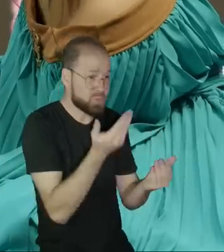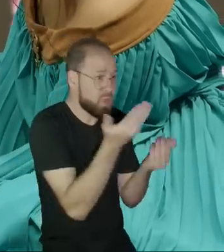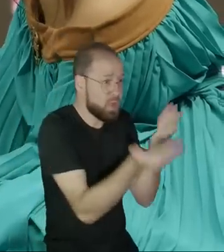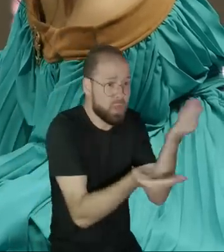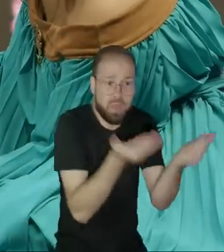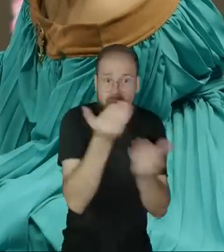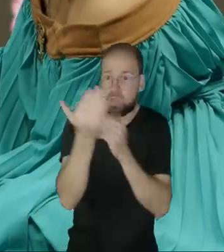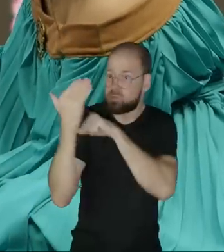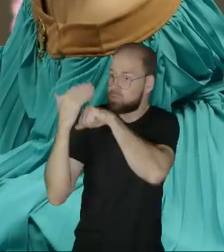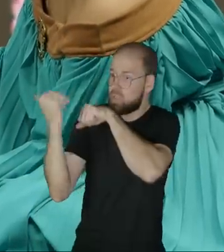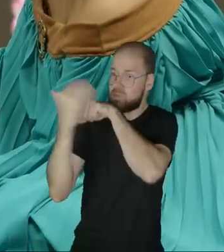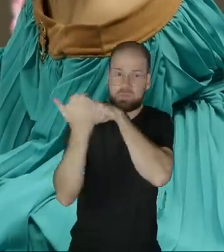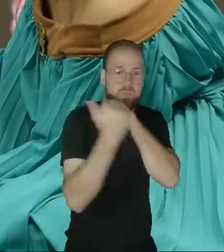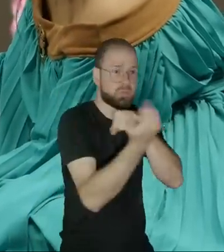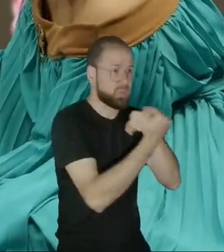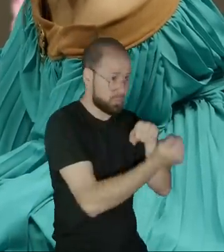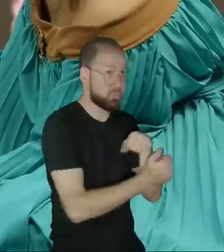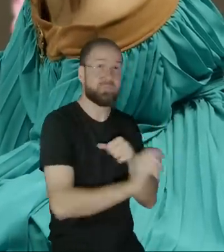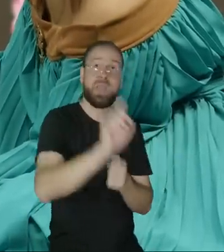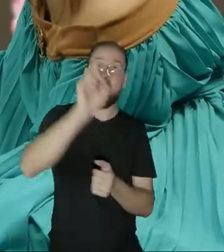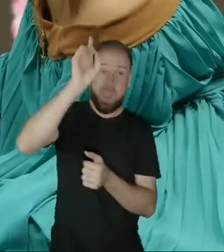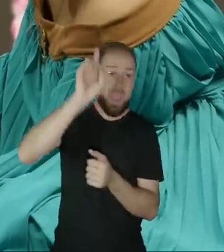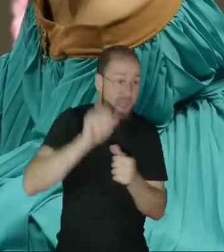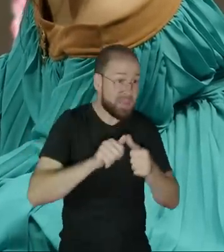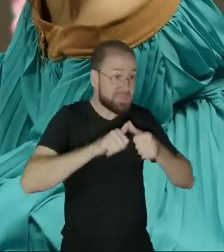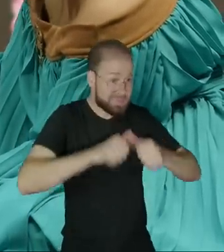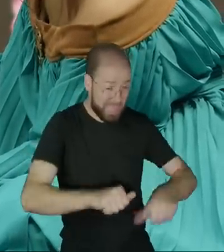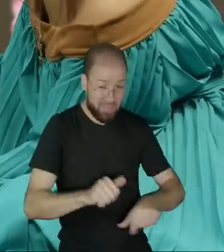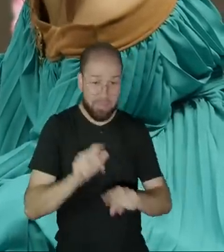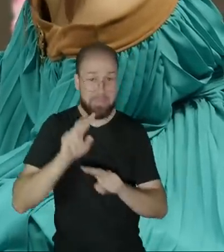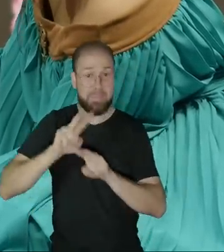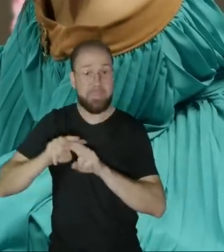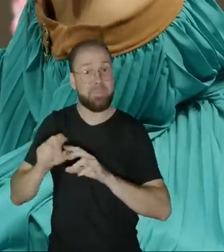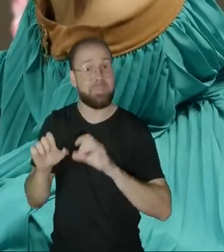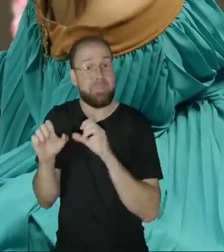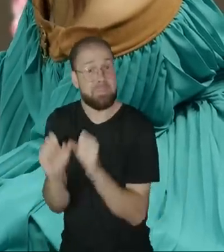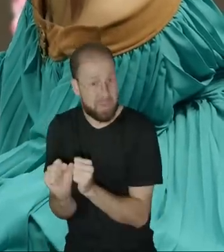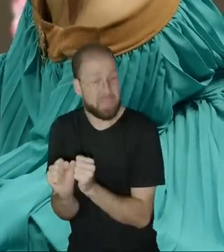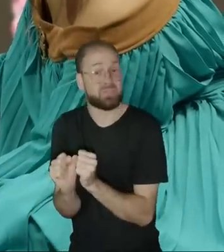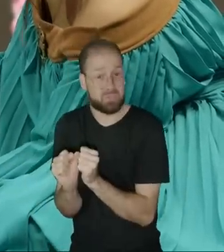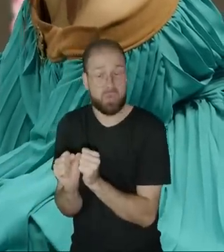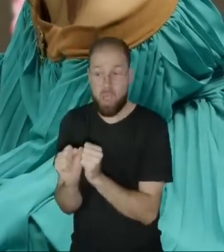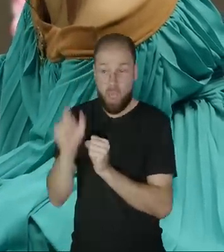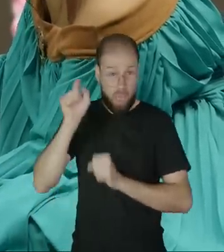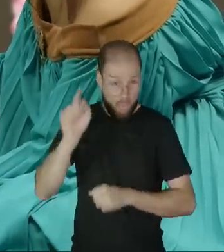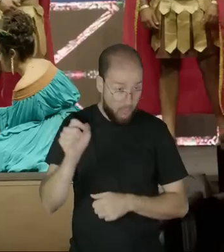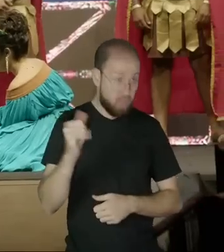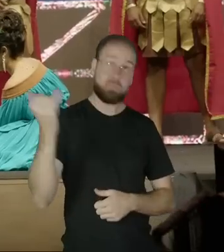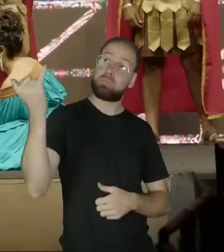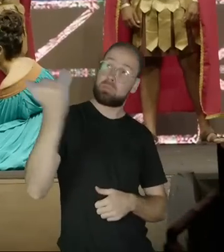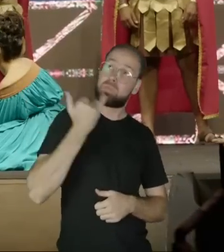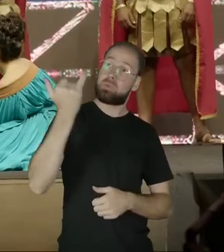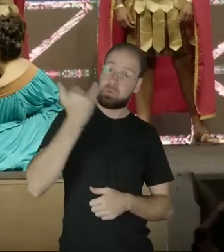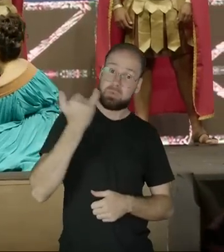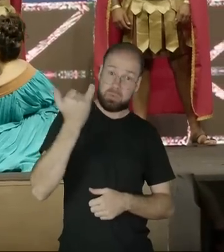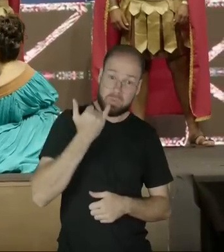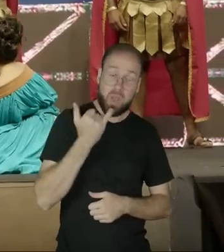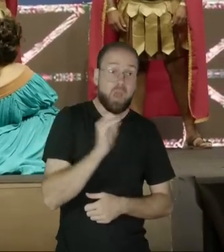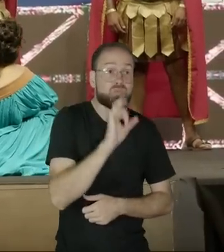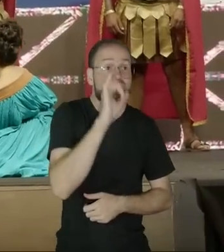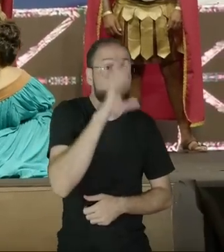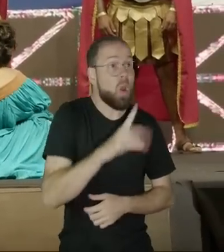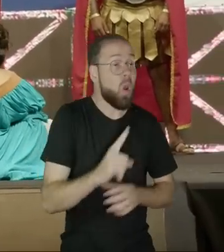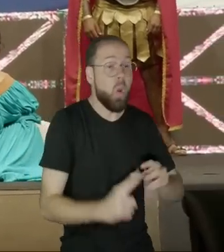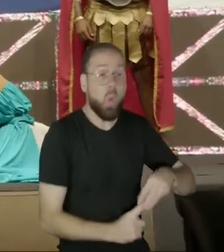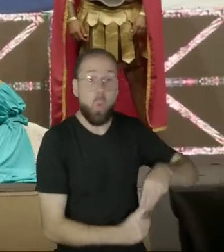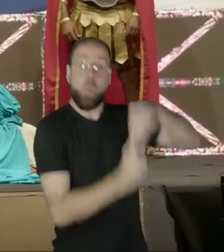chamam. Ele estava preso e me dizia que só aquele homem